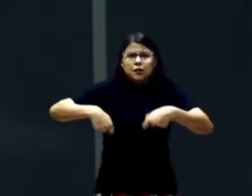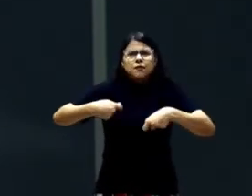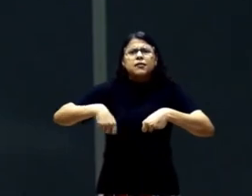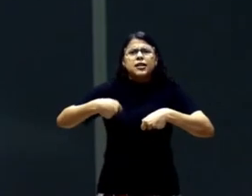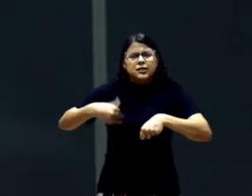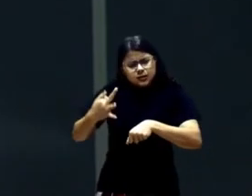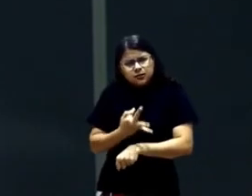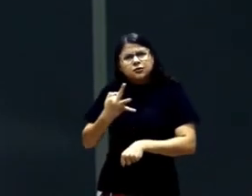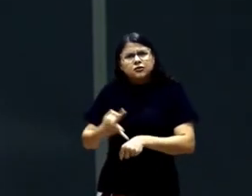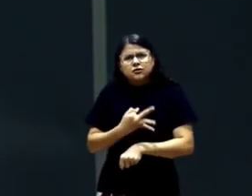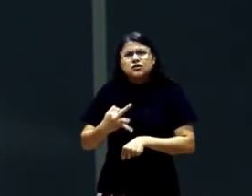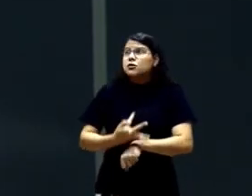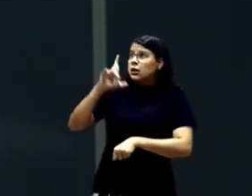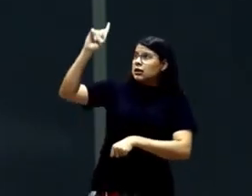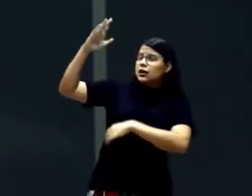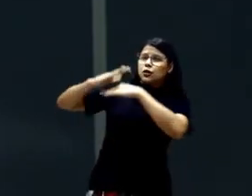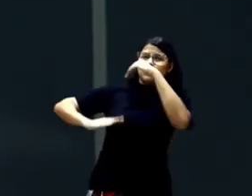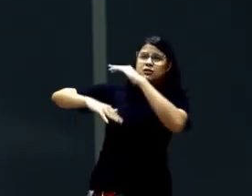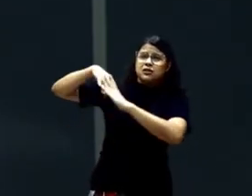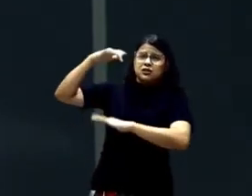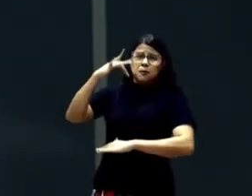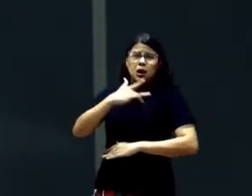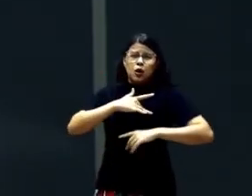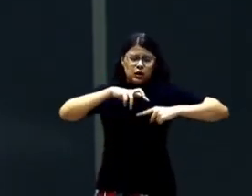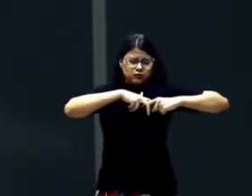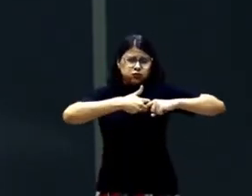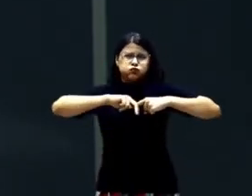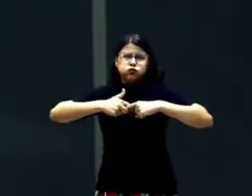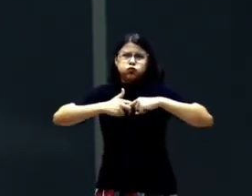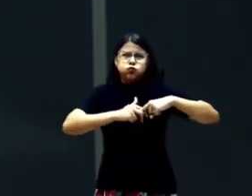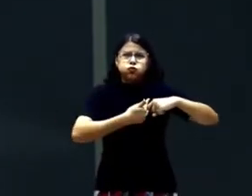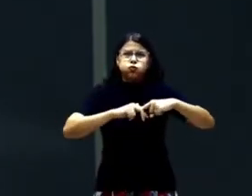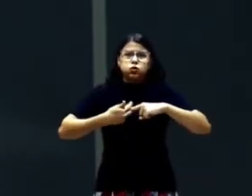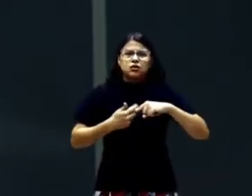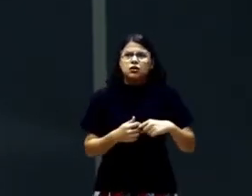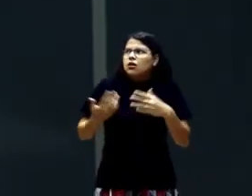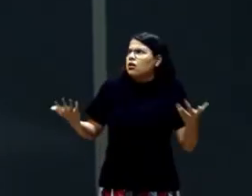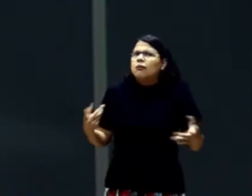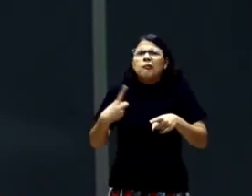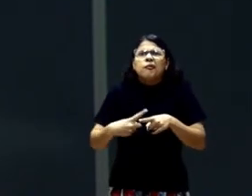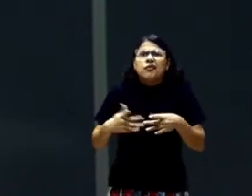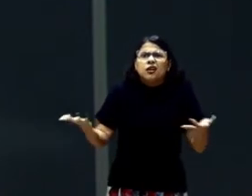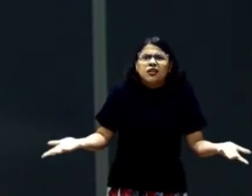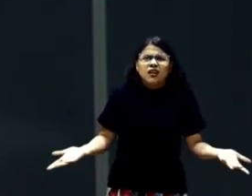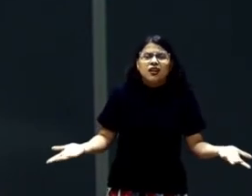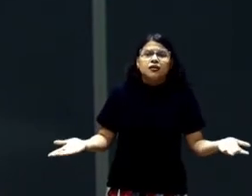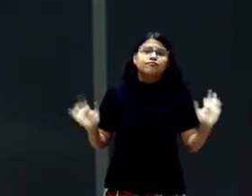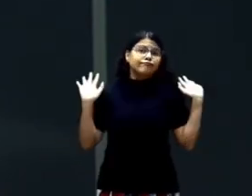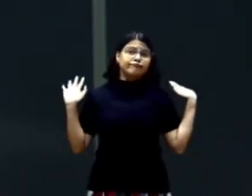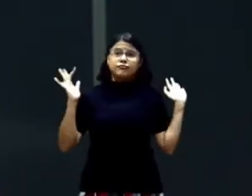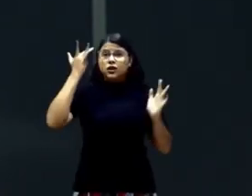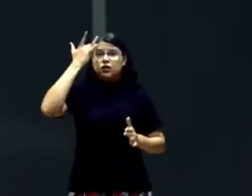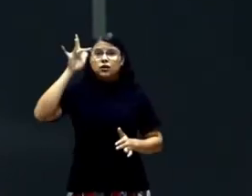Quando Deus trabalha em nós. Difícil de entender. Por que era necessário isso? Às vezes